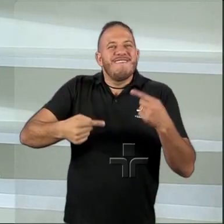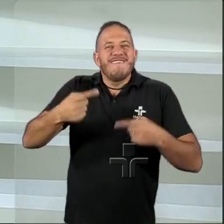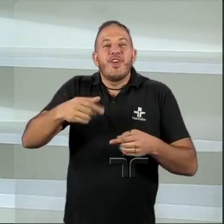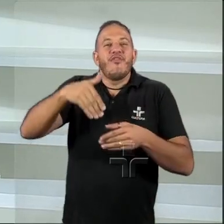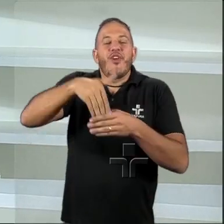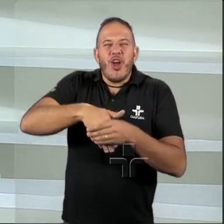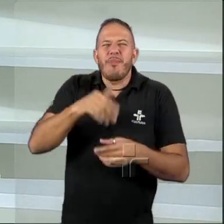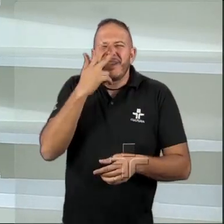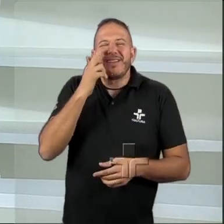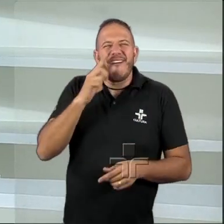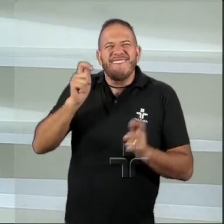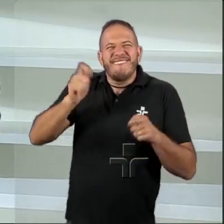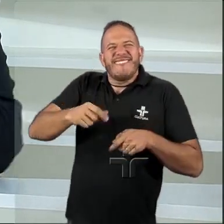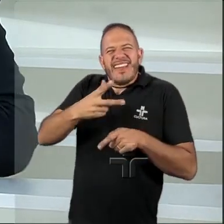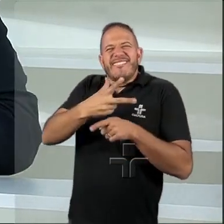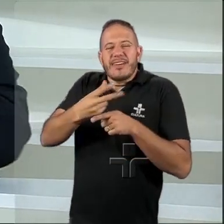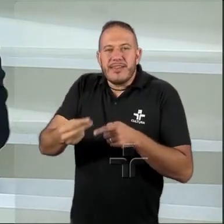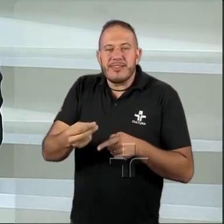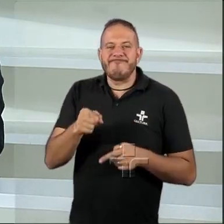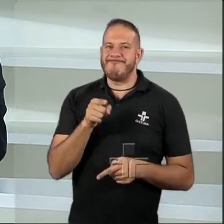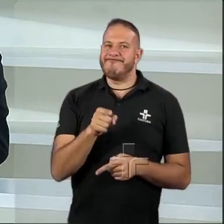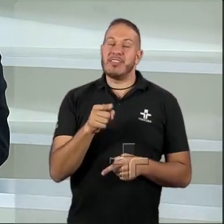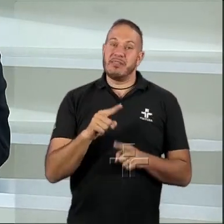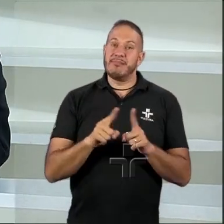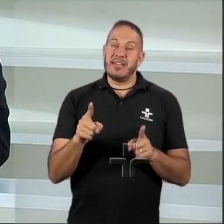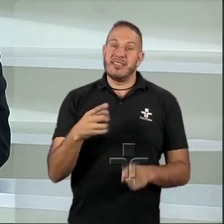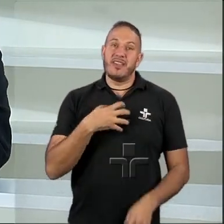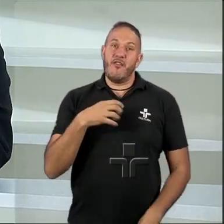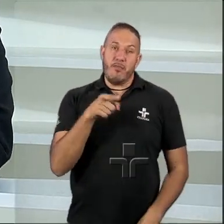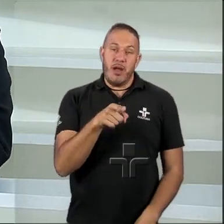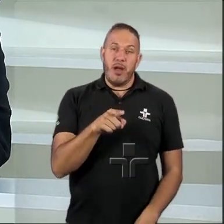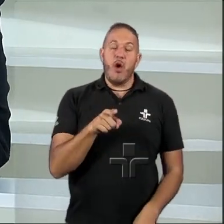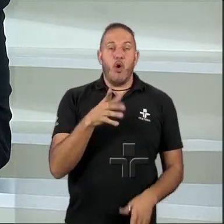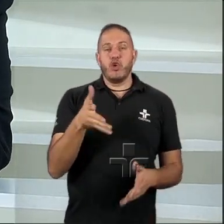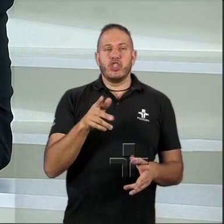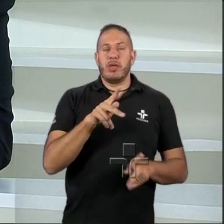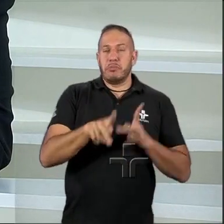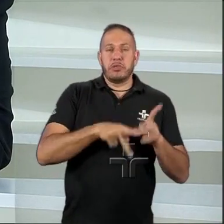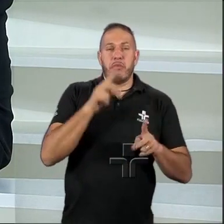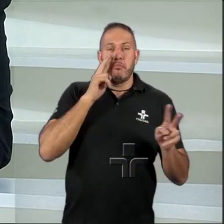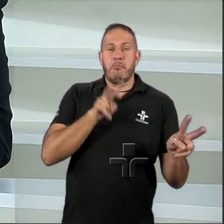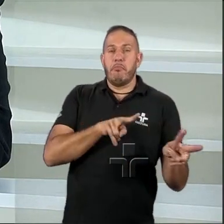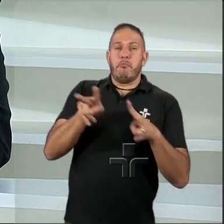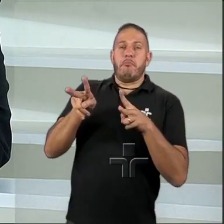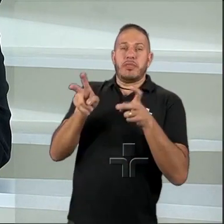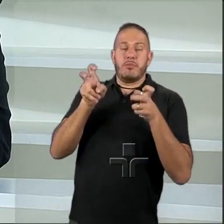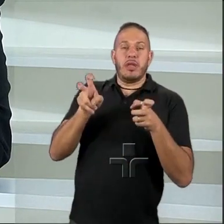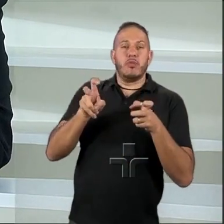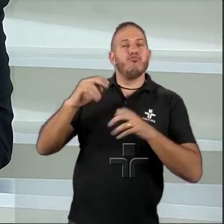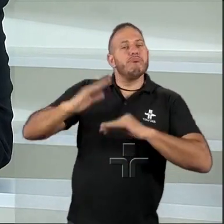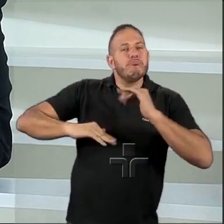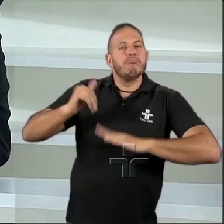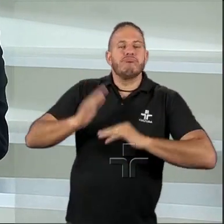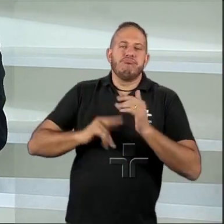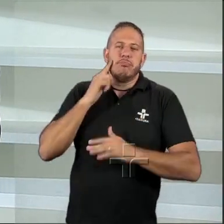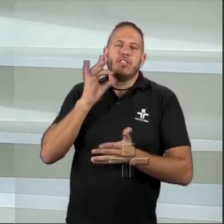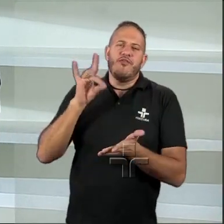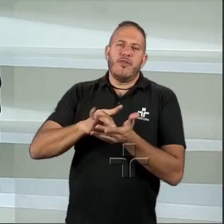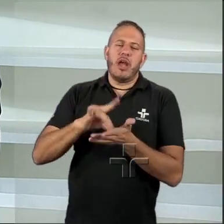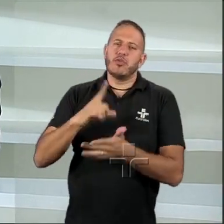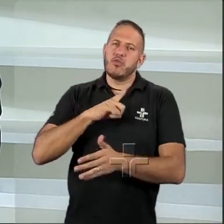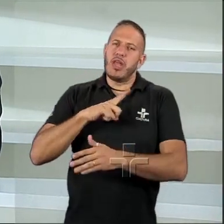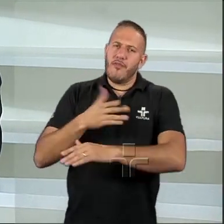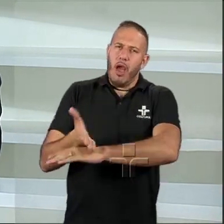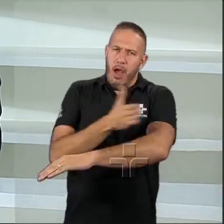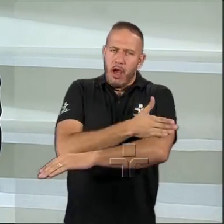plebiscito. Né? Que, de certa forma, a população reconhecesse os feitos que, de fato, existiram no